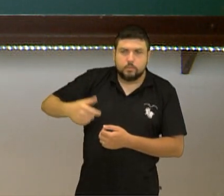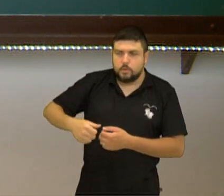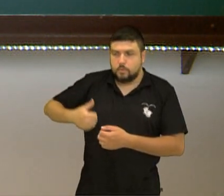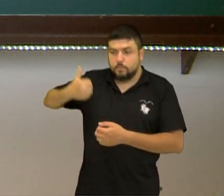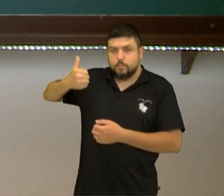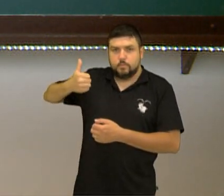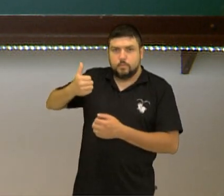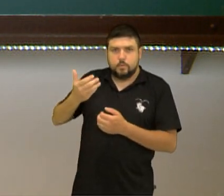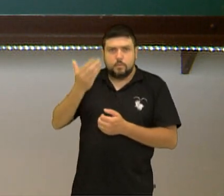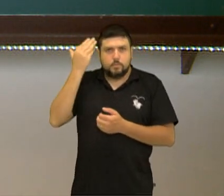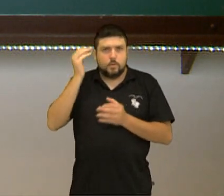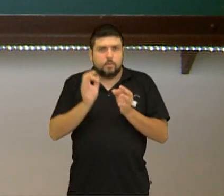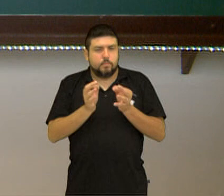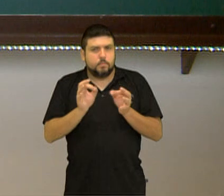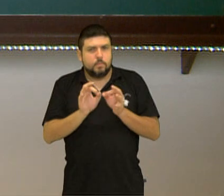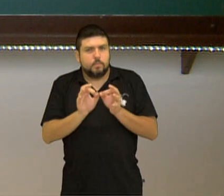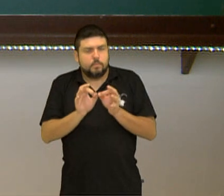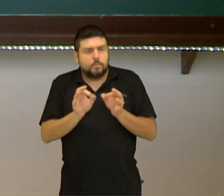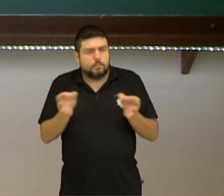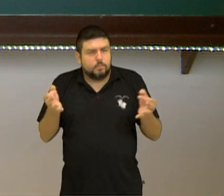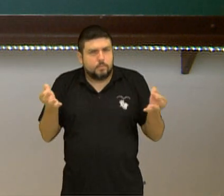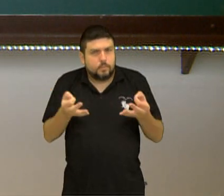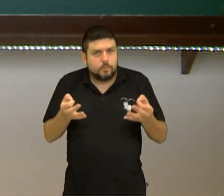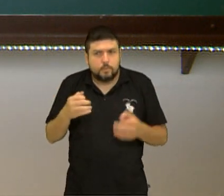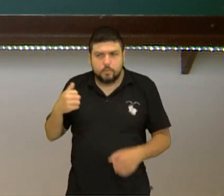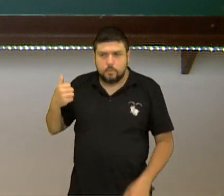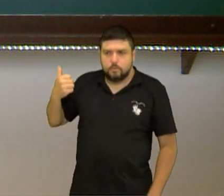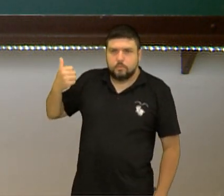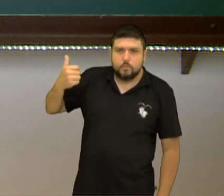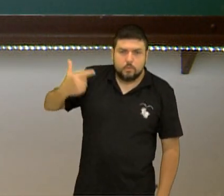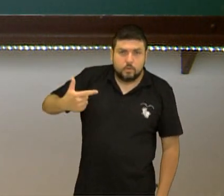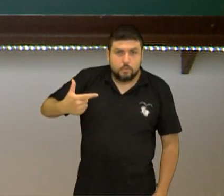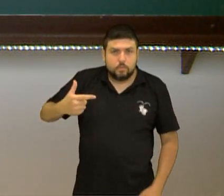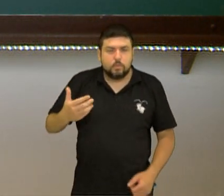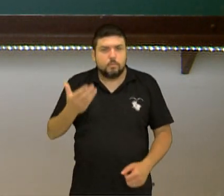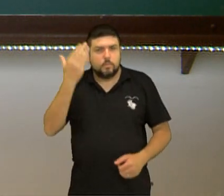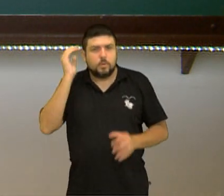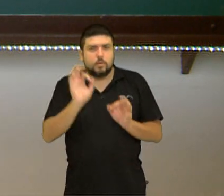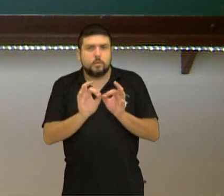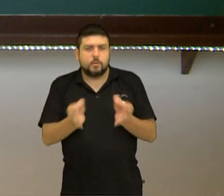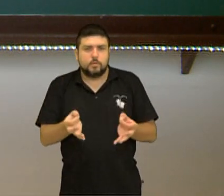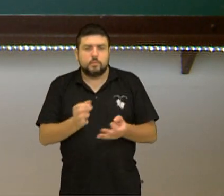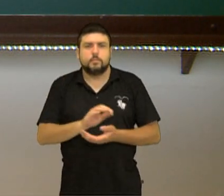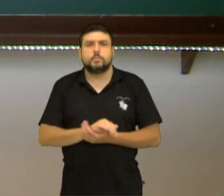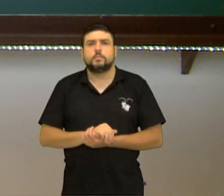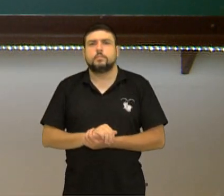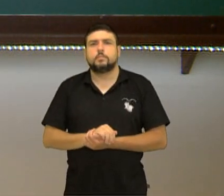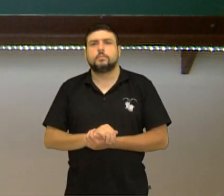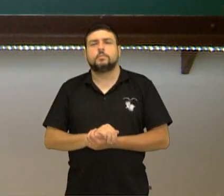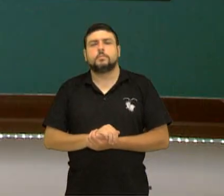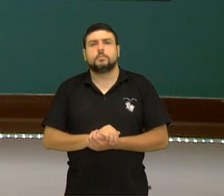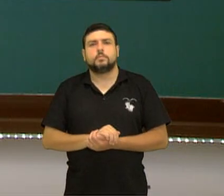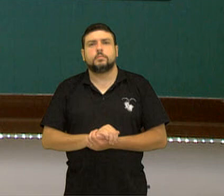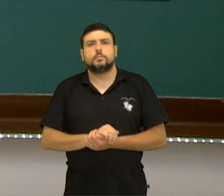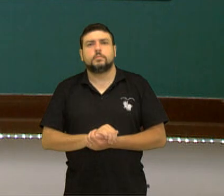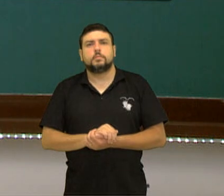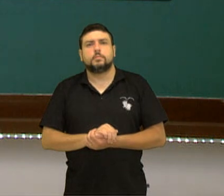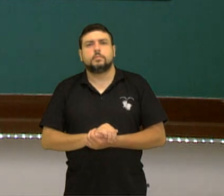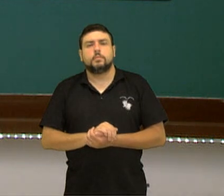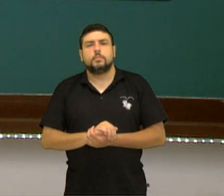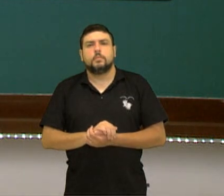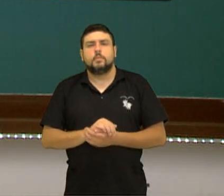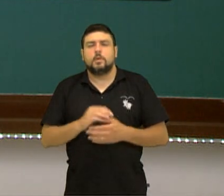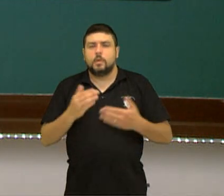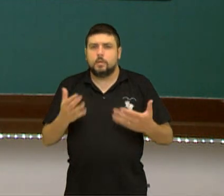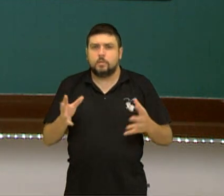né, você joga no passado simples. Beleza? Então, esse é o uso do passado perfeito. Então, foi